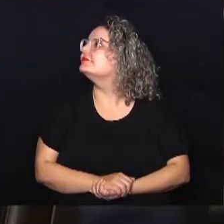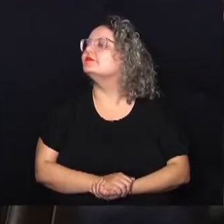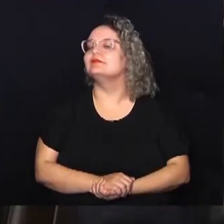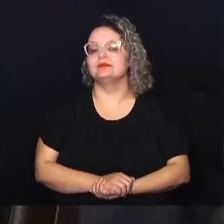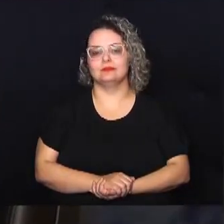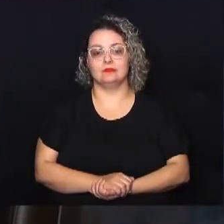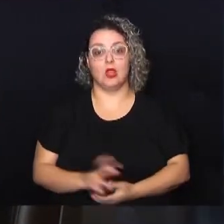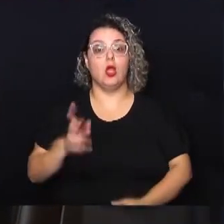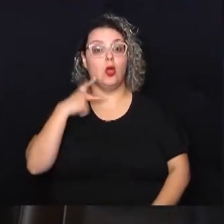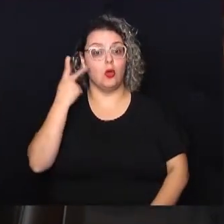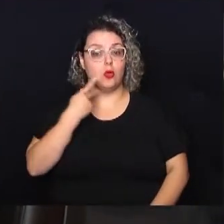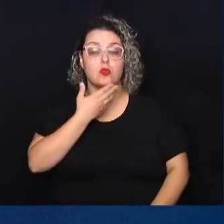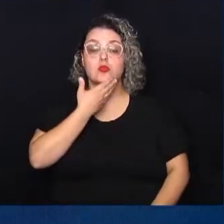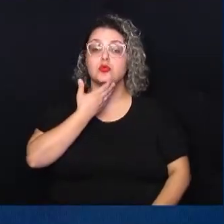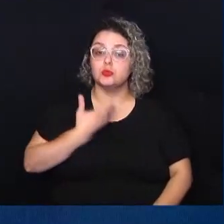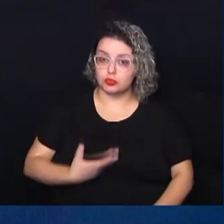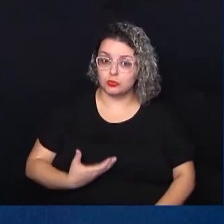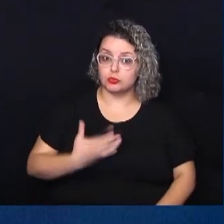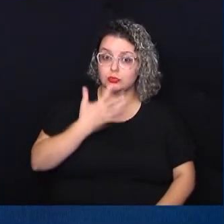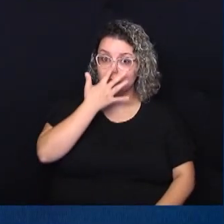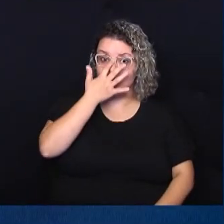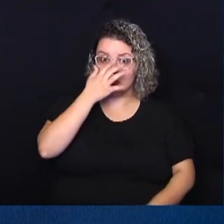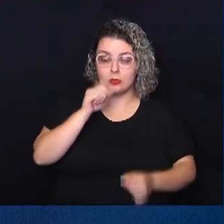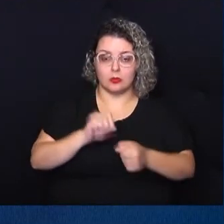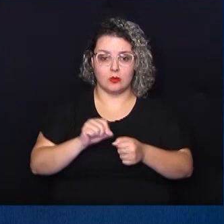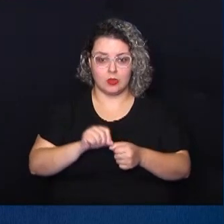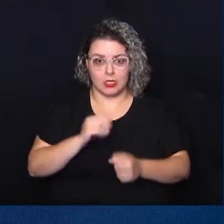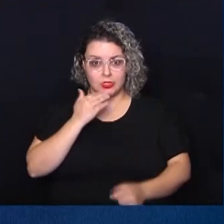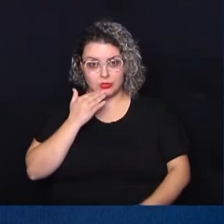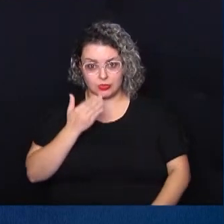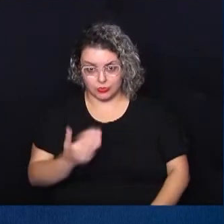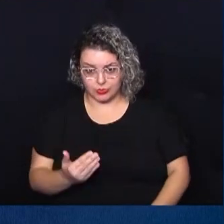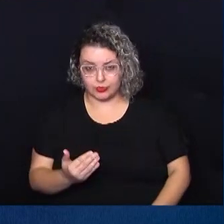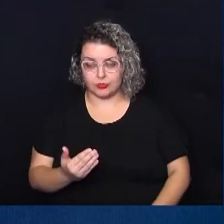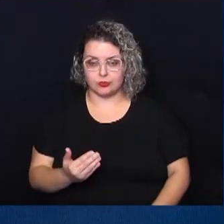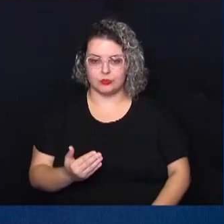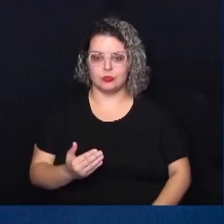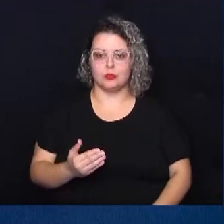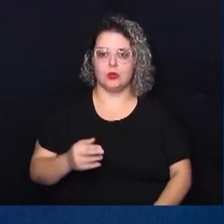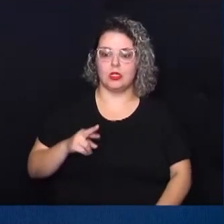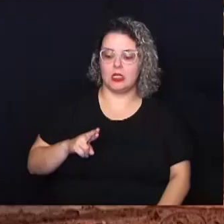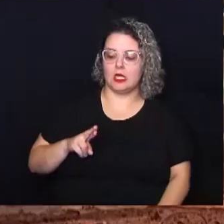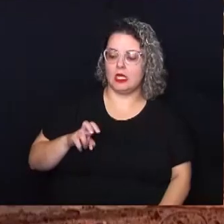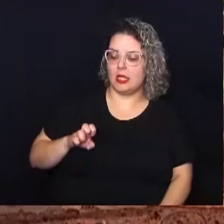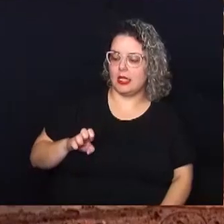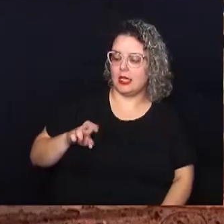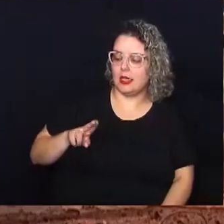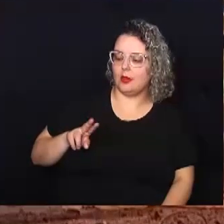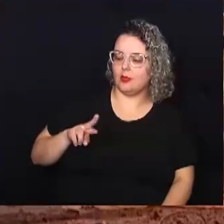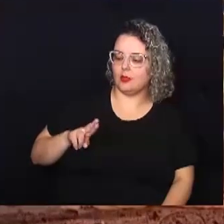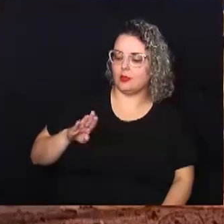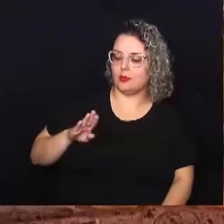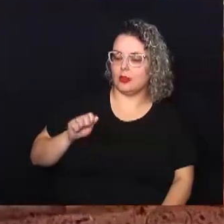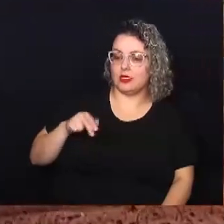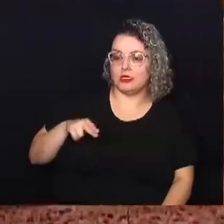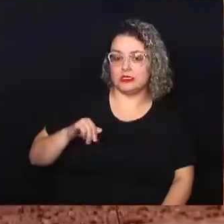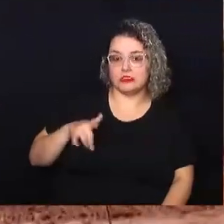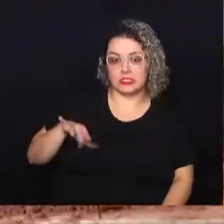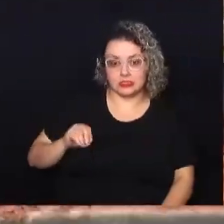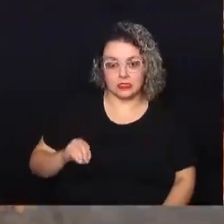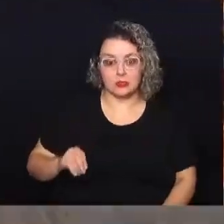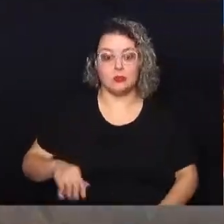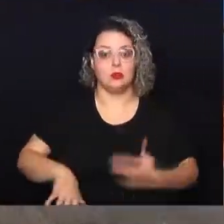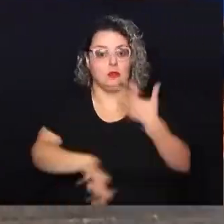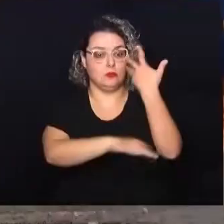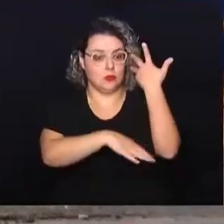O vereador Carmo Luiz fez uma solicitação para a reurbanização da praça que se localiza